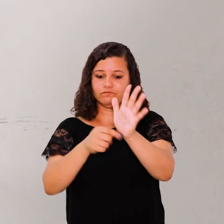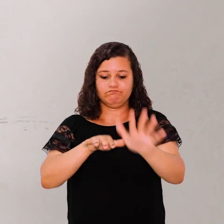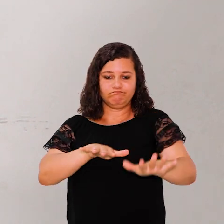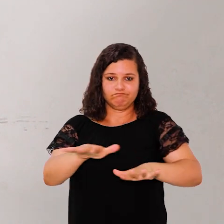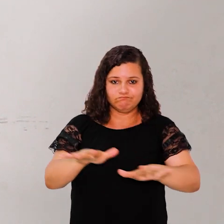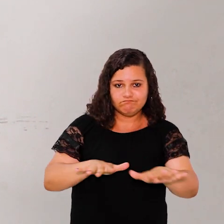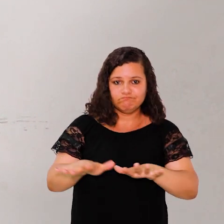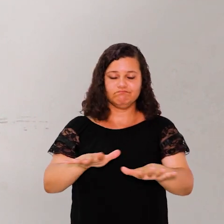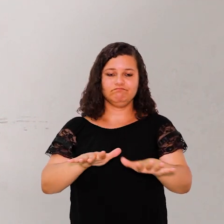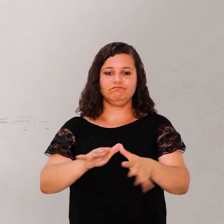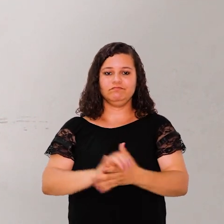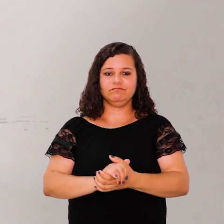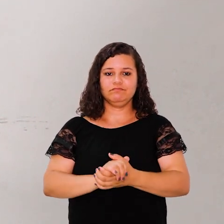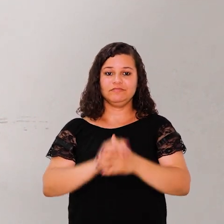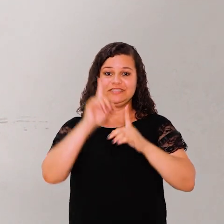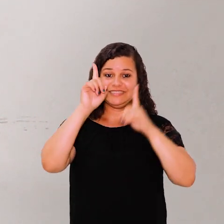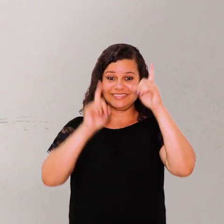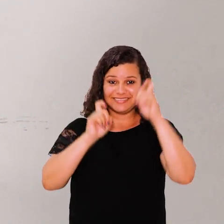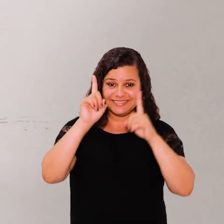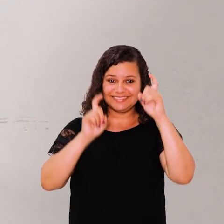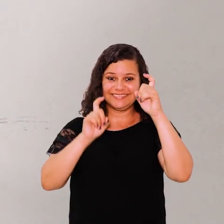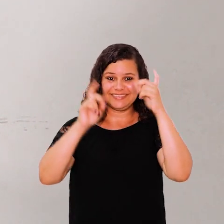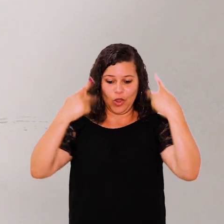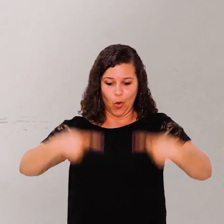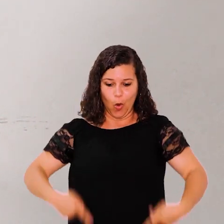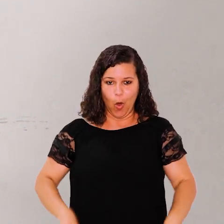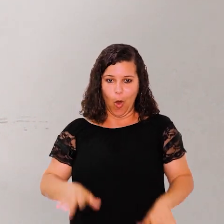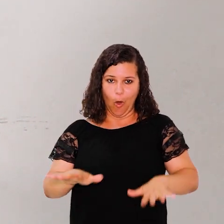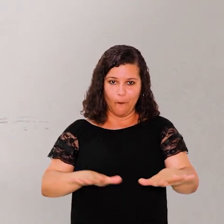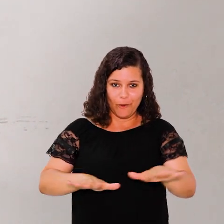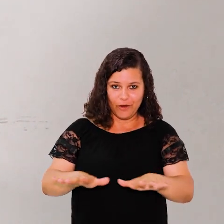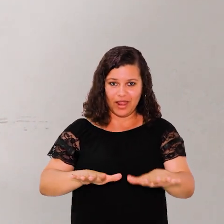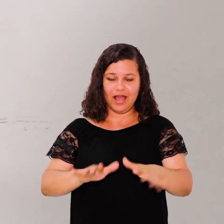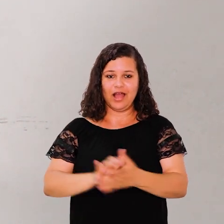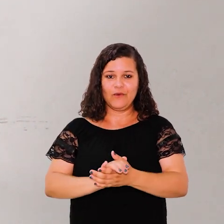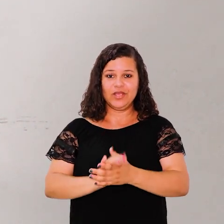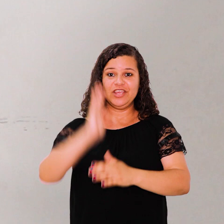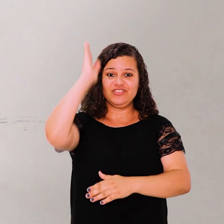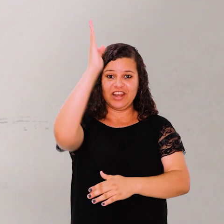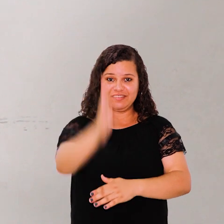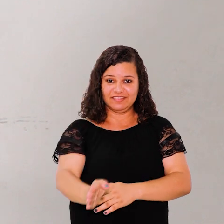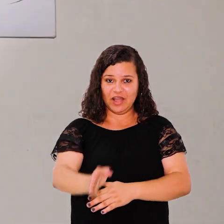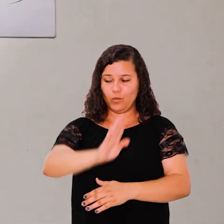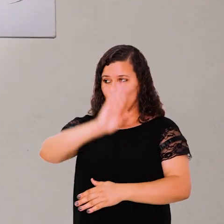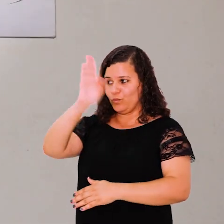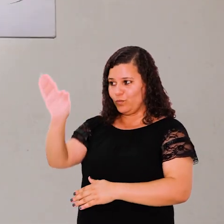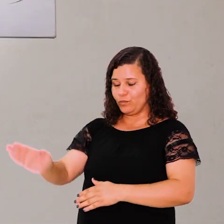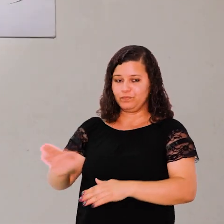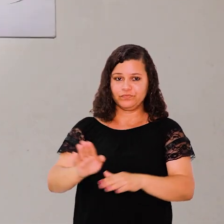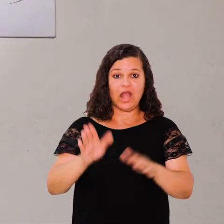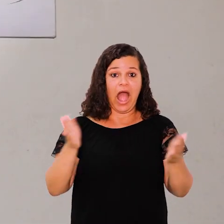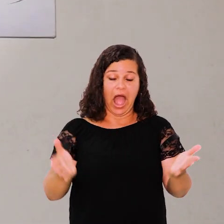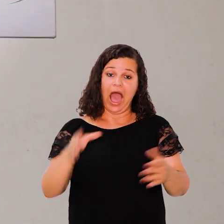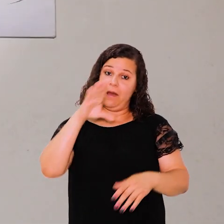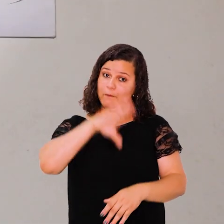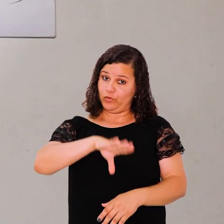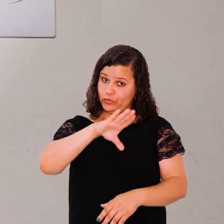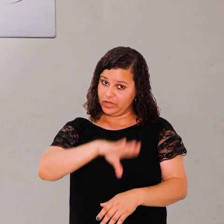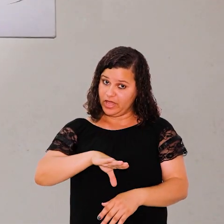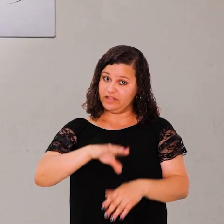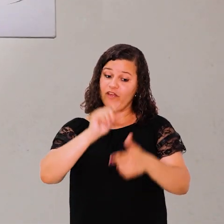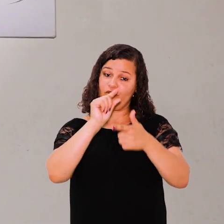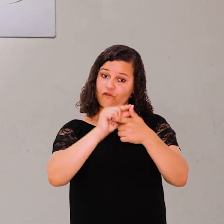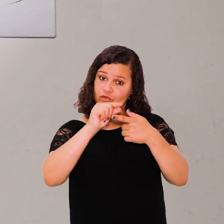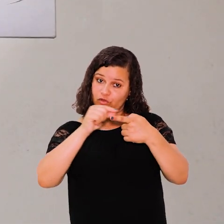articulação, movimento, expressão facial corporal e direcionalidade. Já na língua portuguesa,